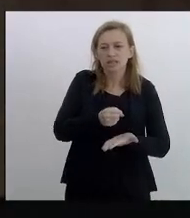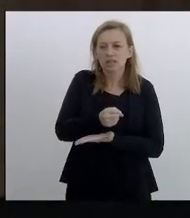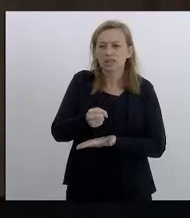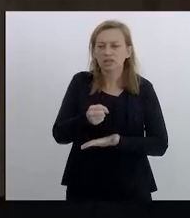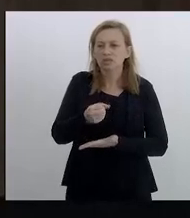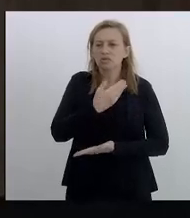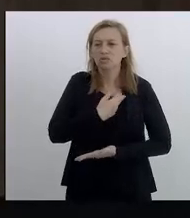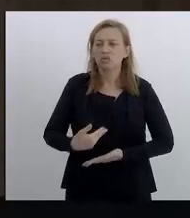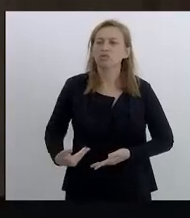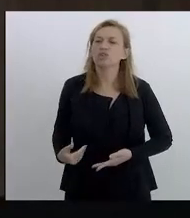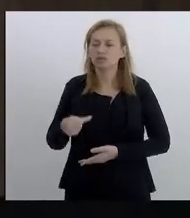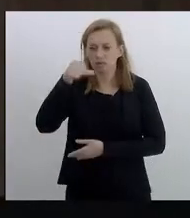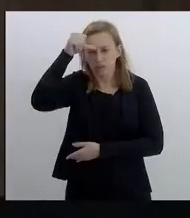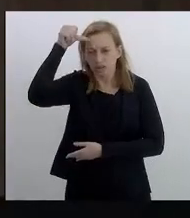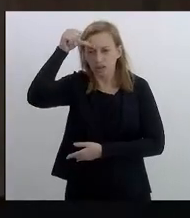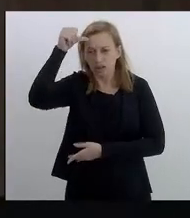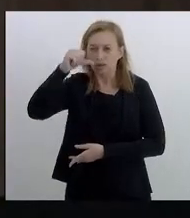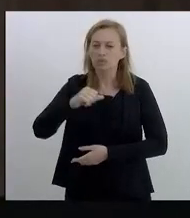governo Cláudio Castro,